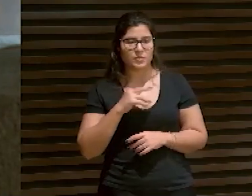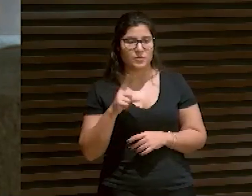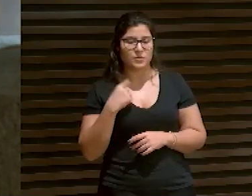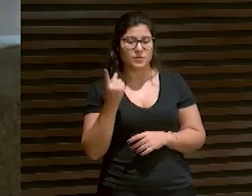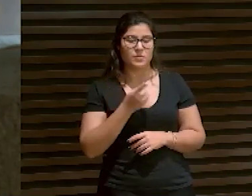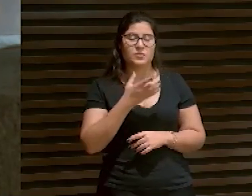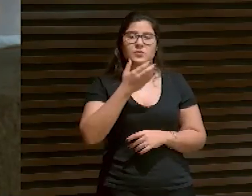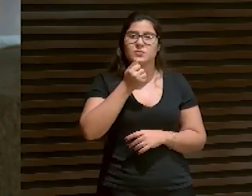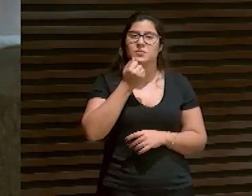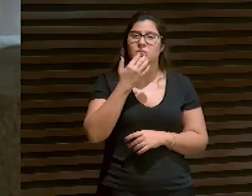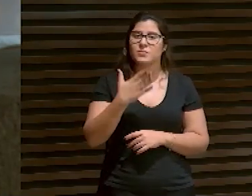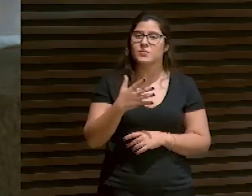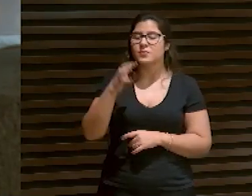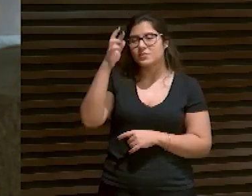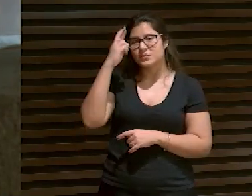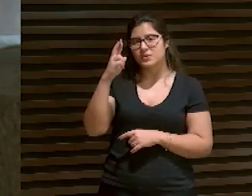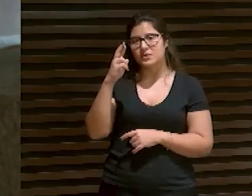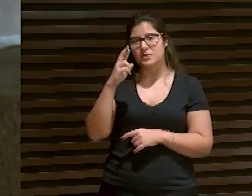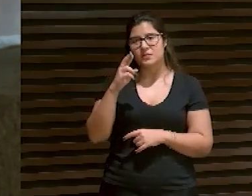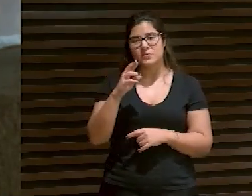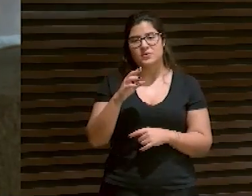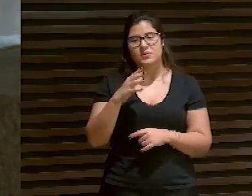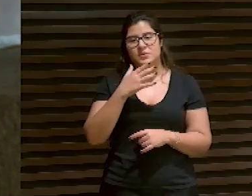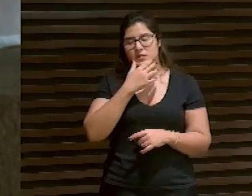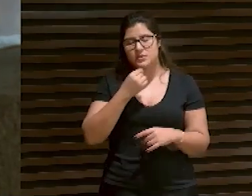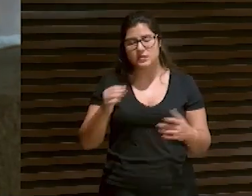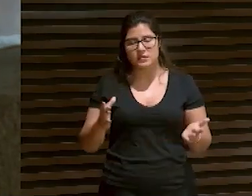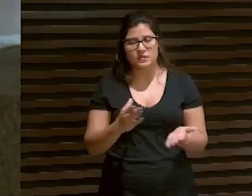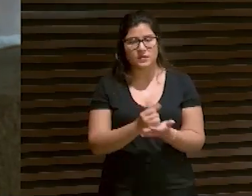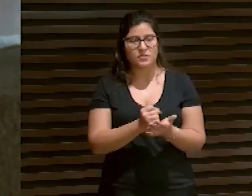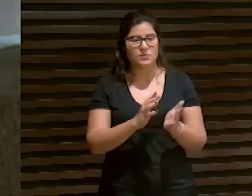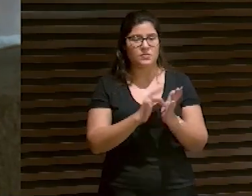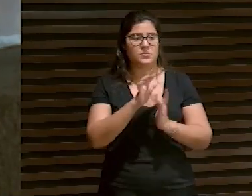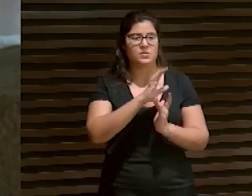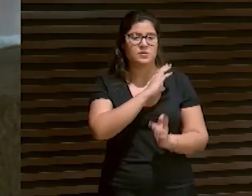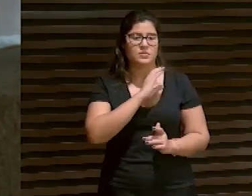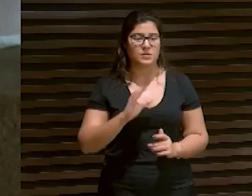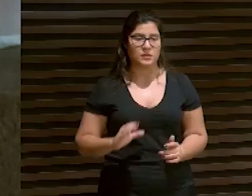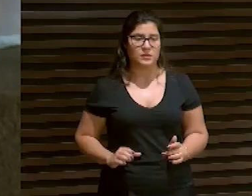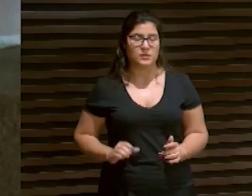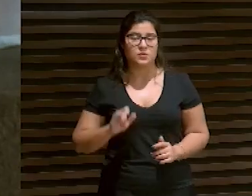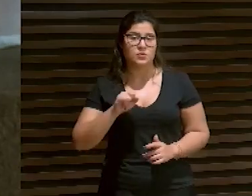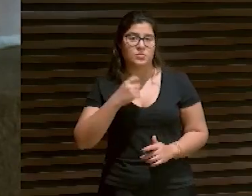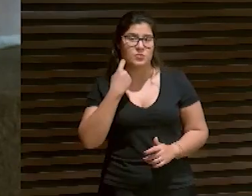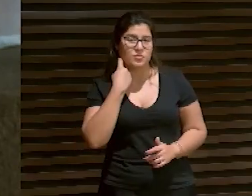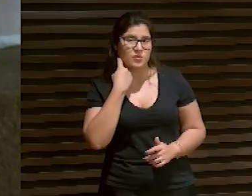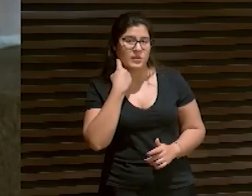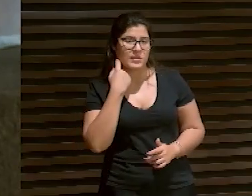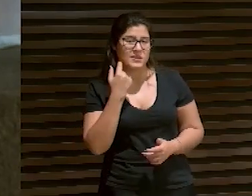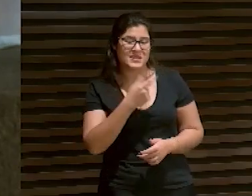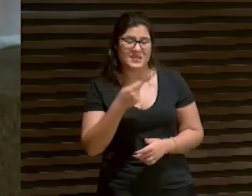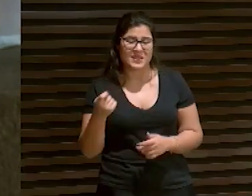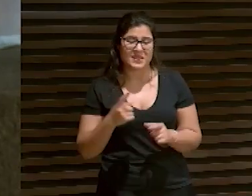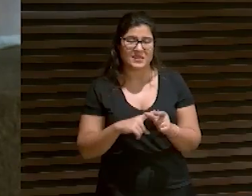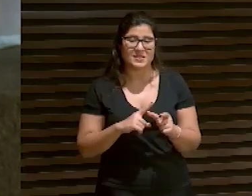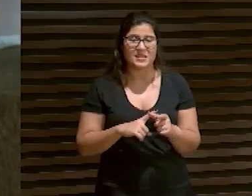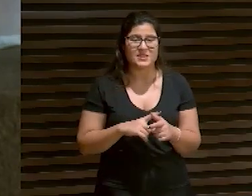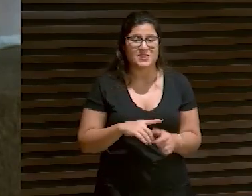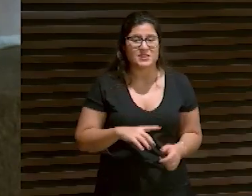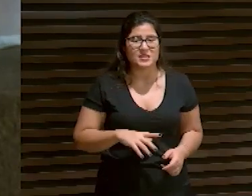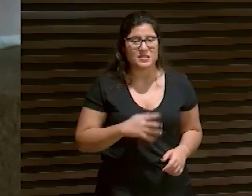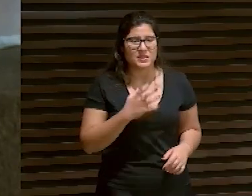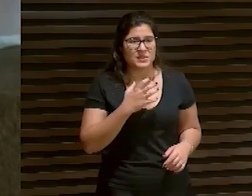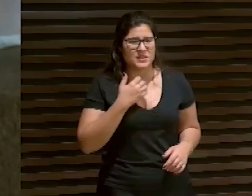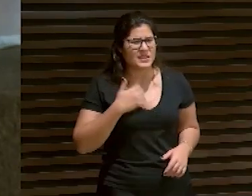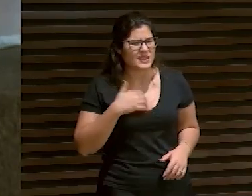Senhor e Salvador, Jesus Cristo. Jonas, ele sai daquela cidade irado, porque aquele povo não tinha